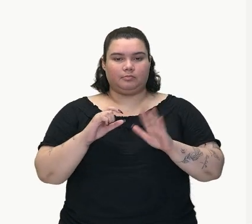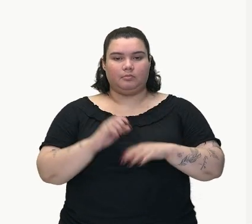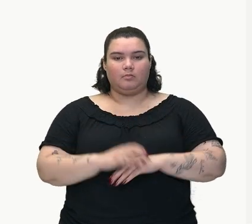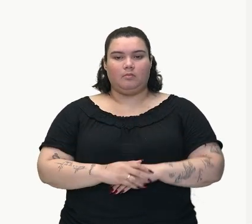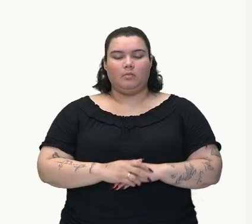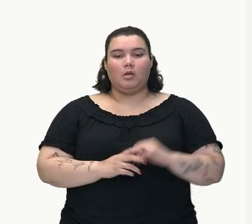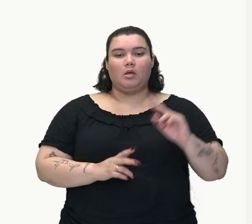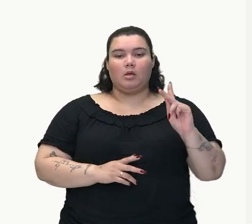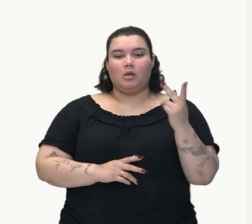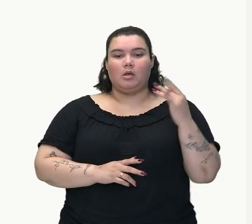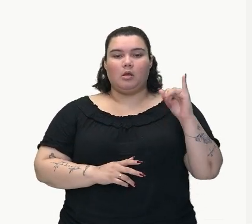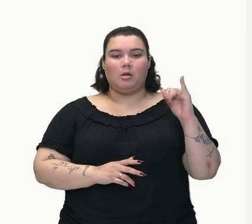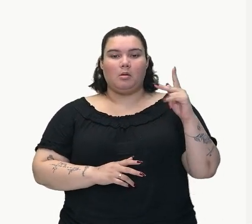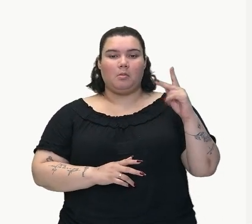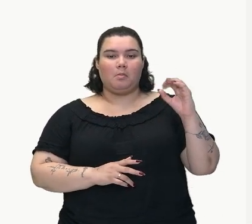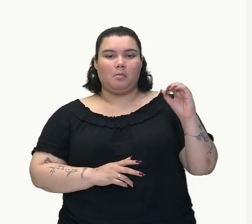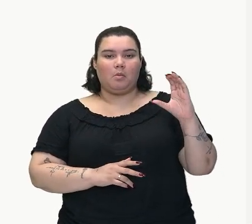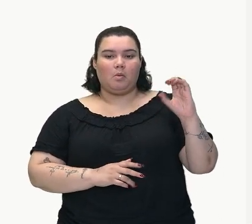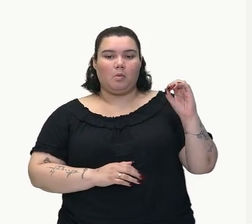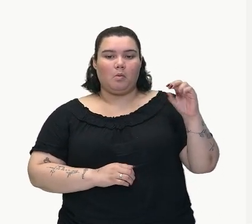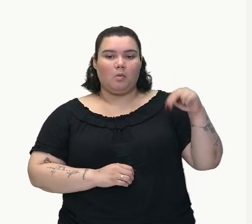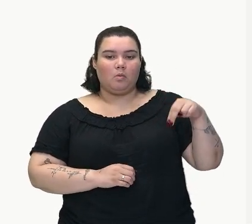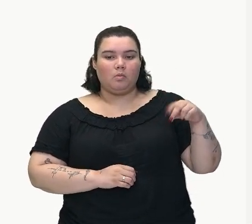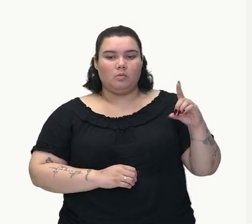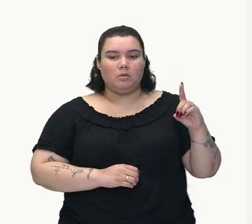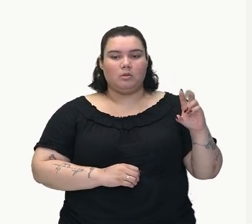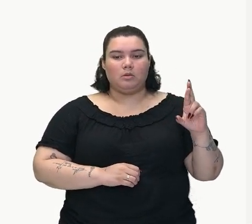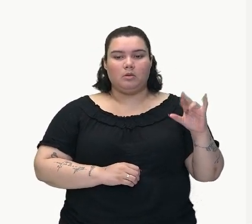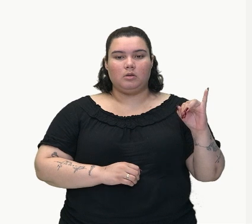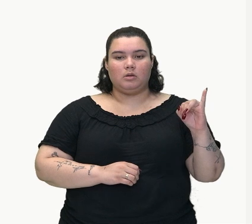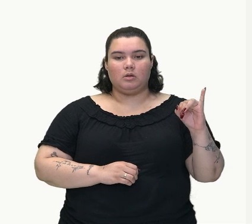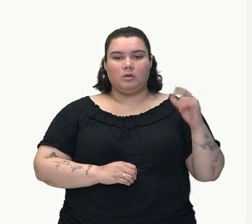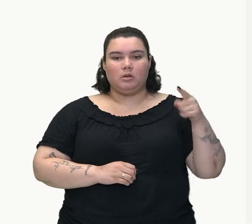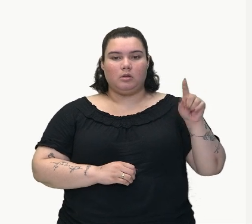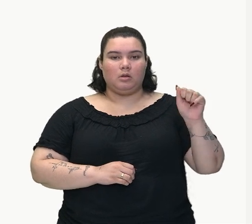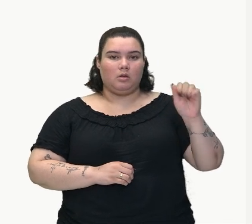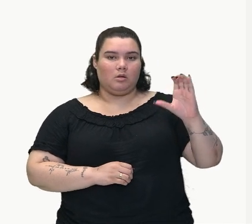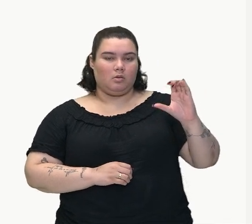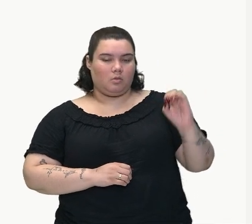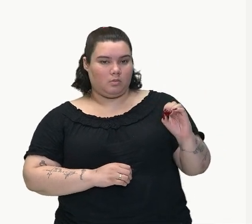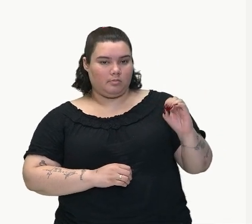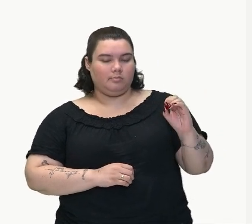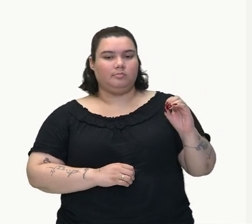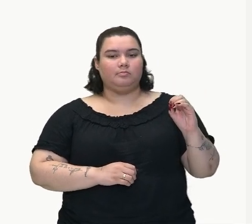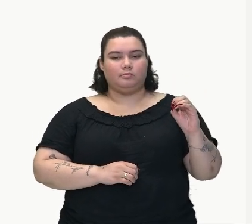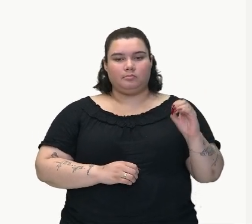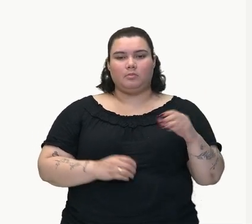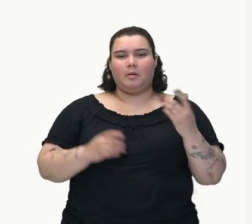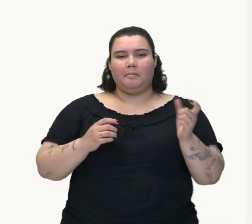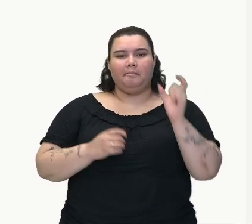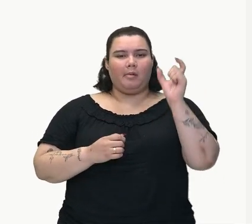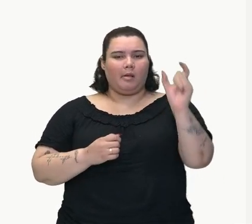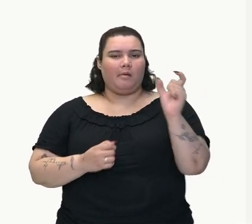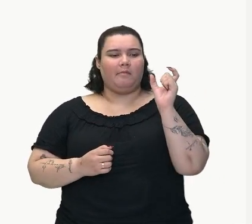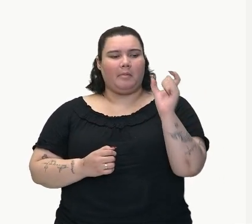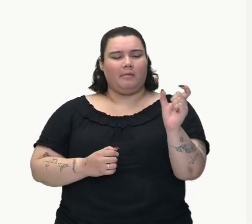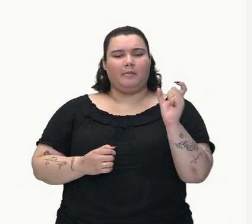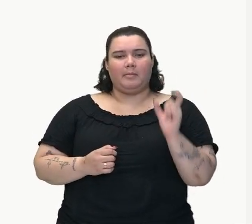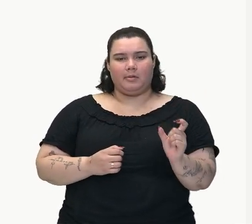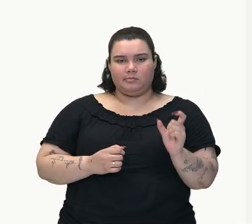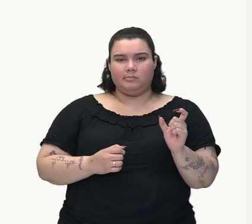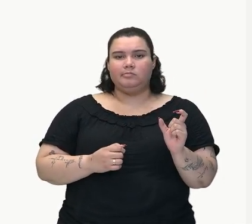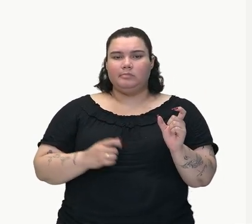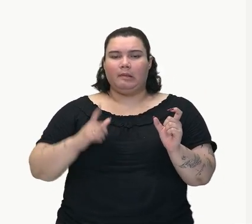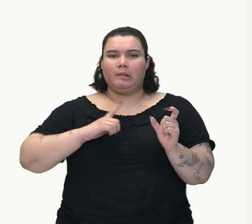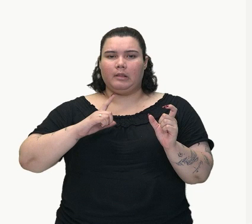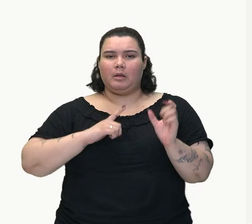Profundissimamente hipocondríaco, observem, este ambiente me causa repugnância análoga à ânsia que escapa da